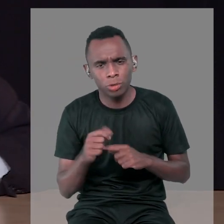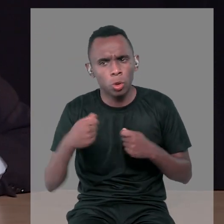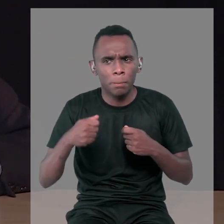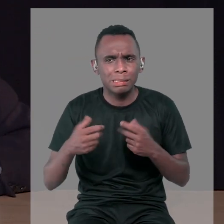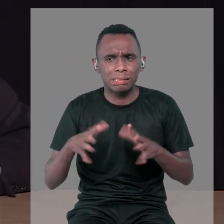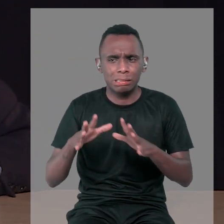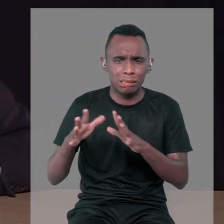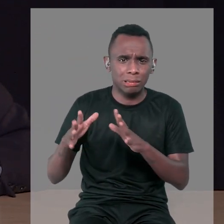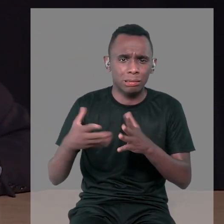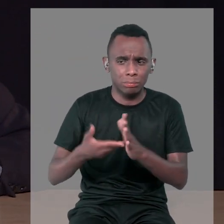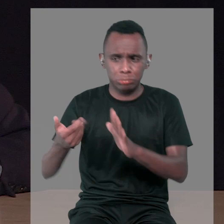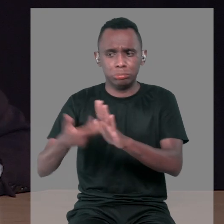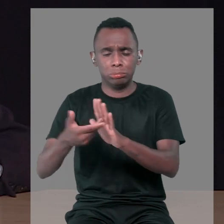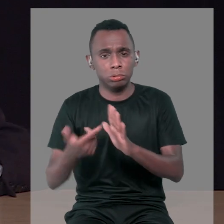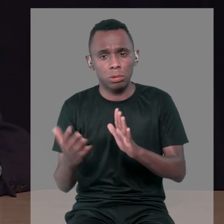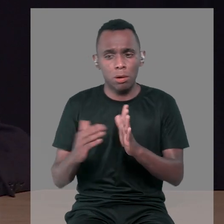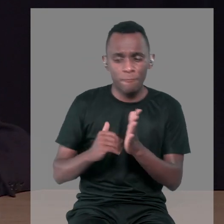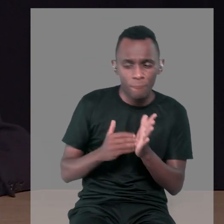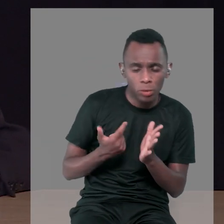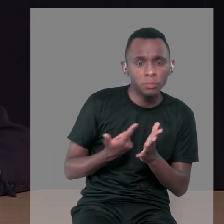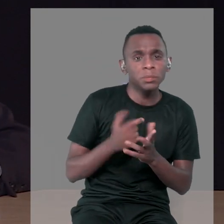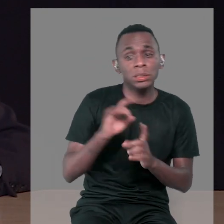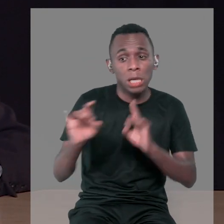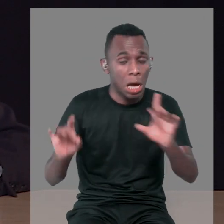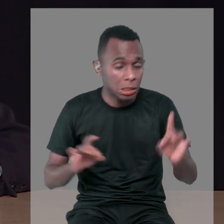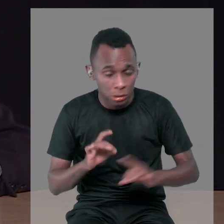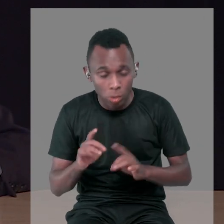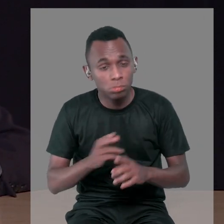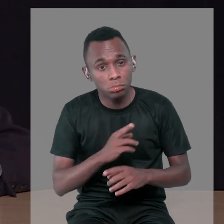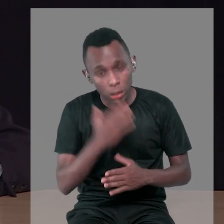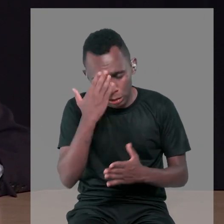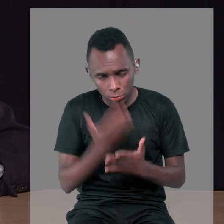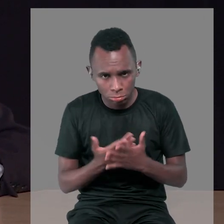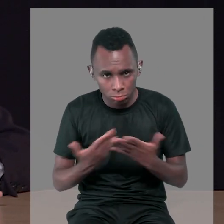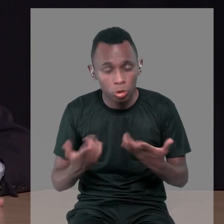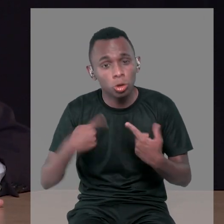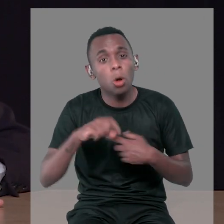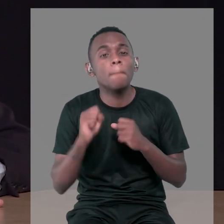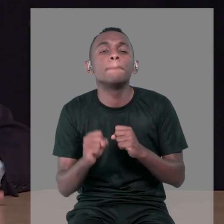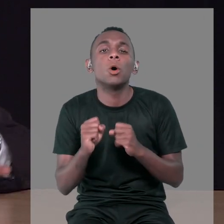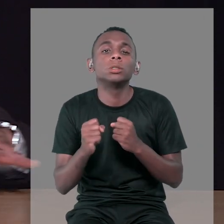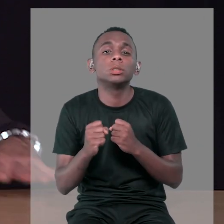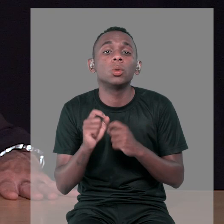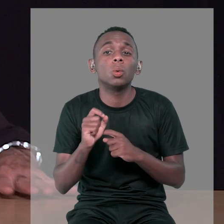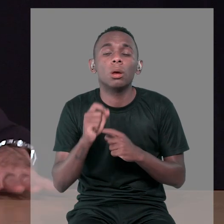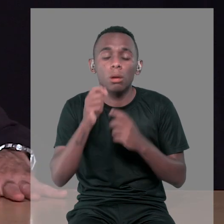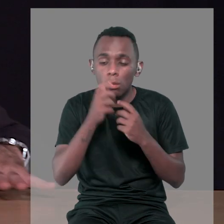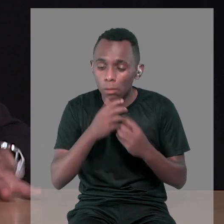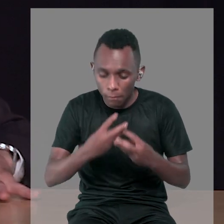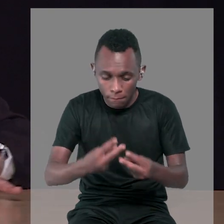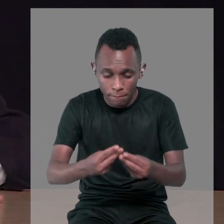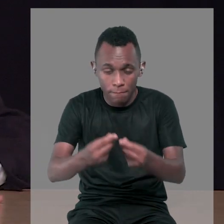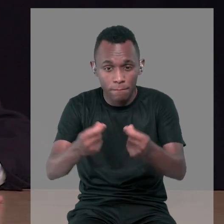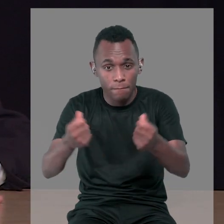da crença pessoal de cada um, mas nós podemos dizer, né, que o Apocalipse interessa porque ele só pode ser